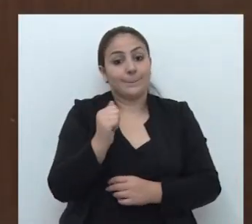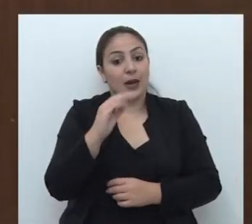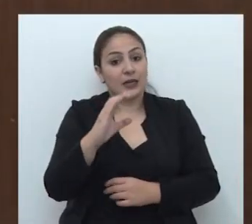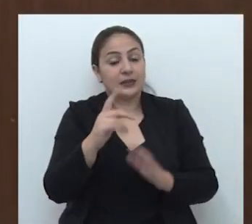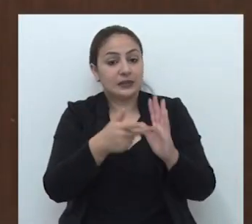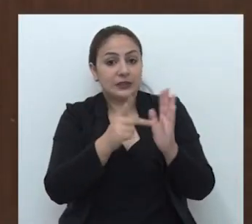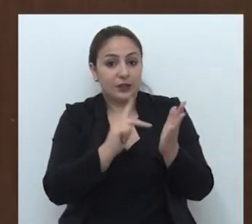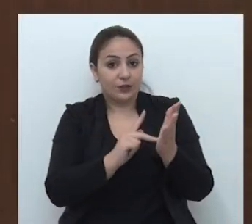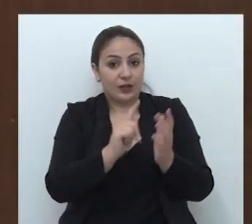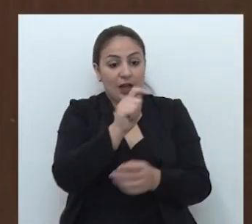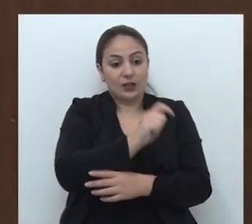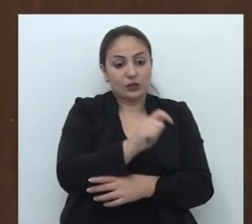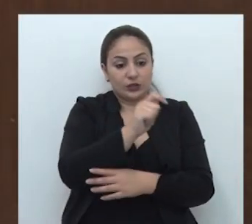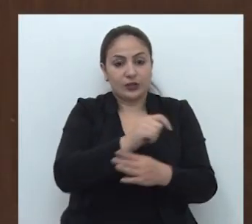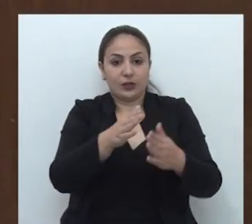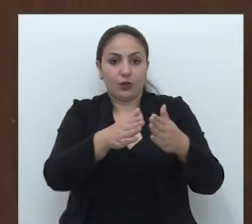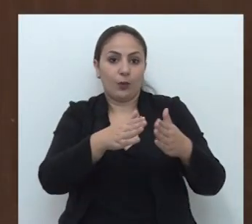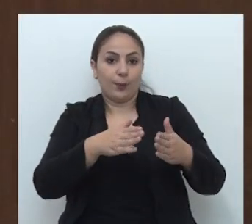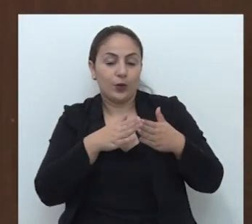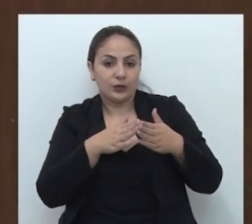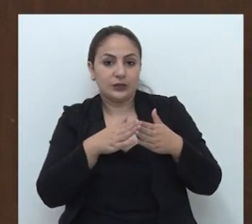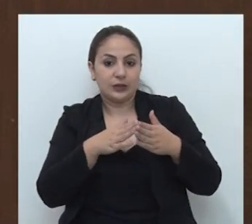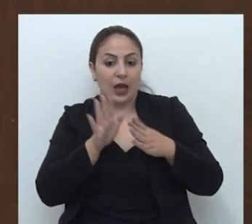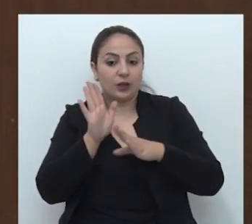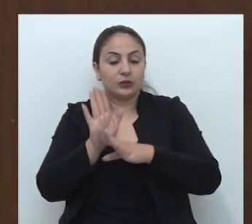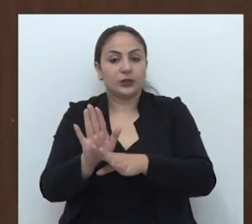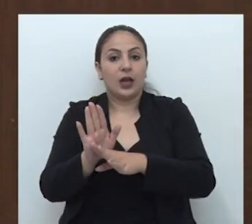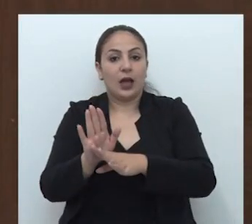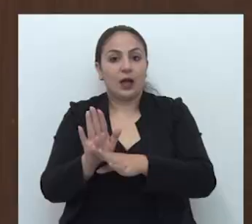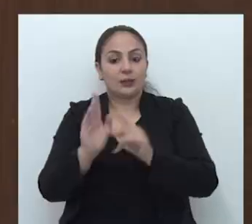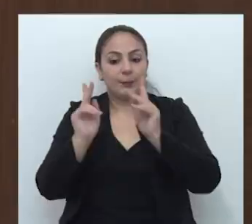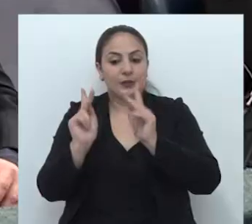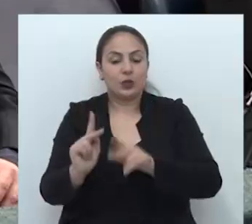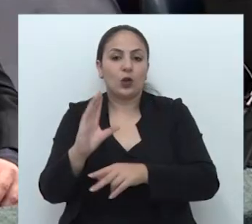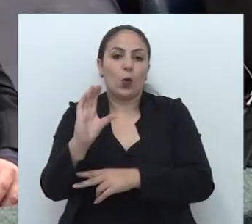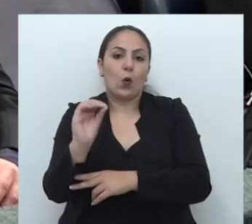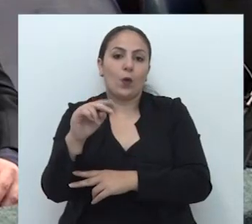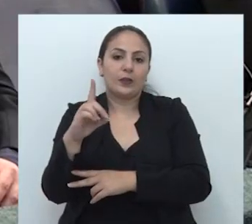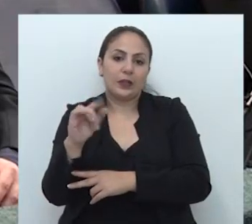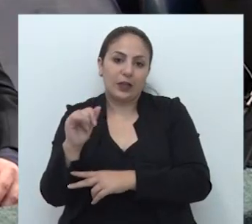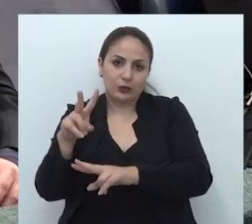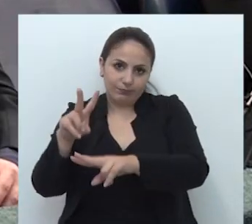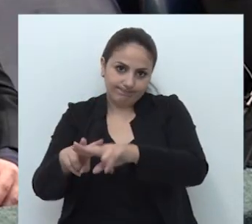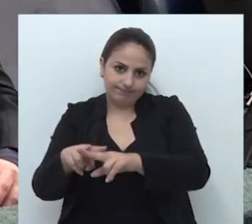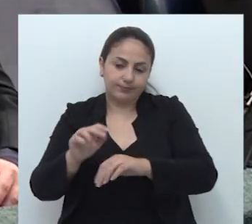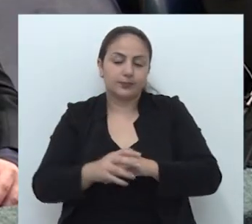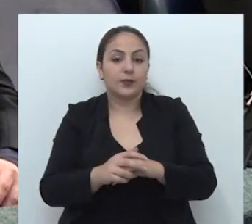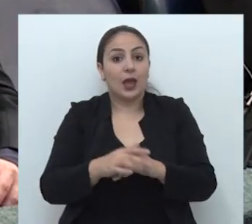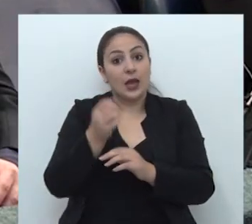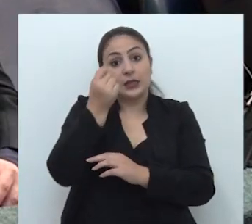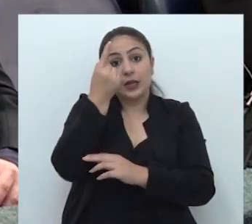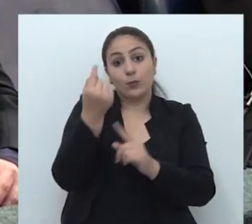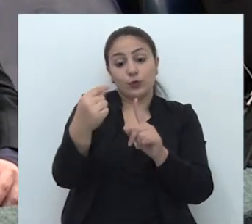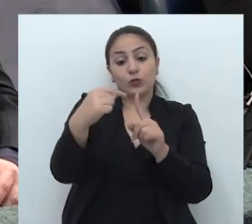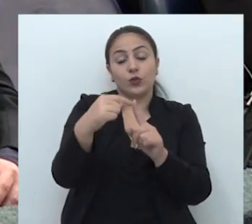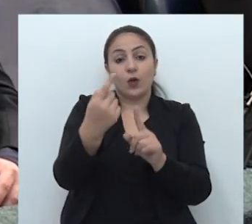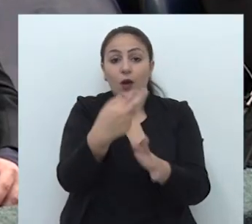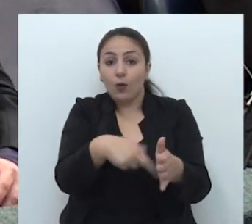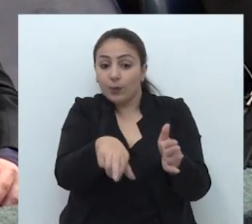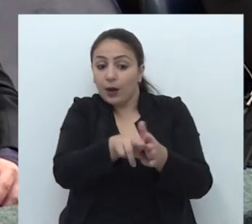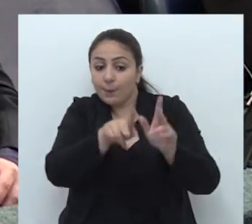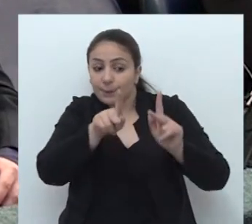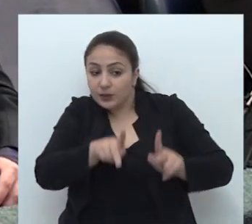significa Associação de Proteção e Assistência aos Condenados. A ideia é recuperar pessoas com